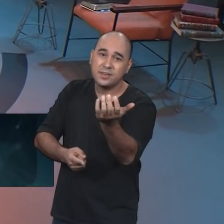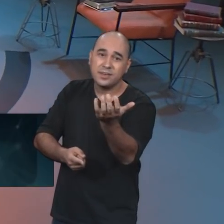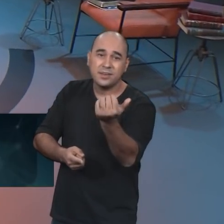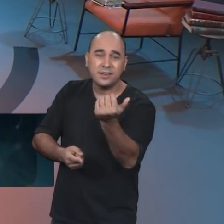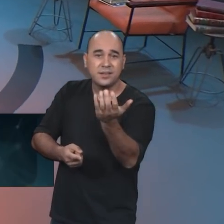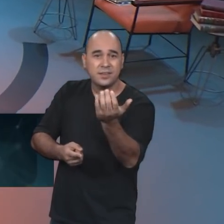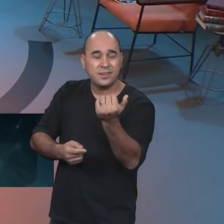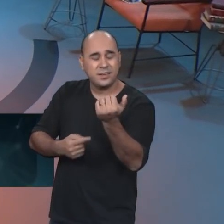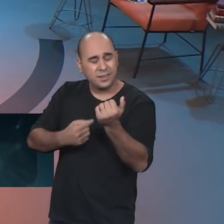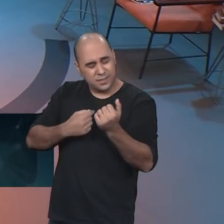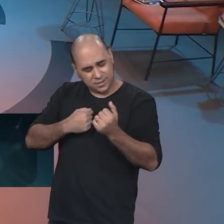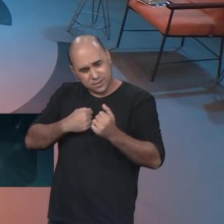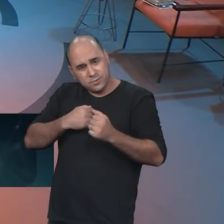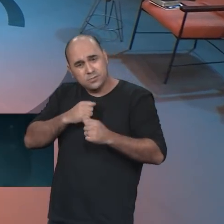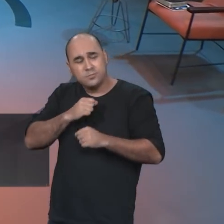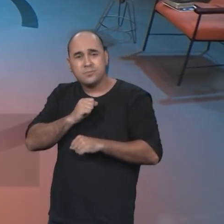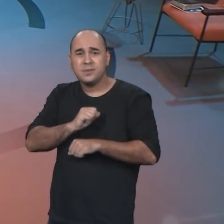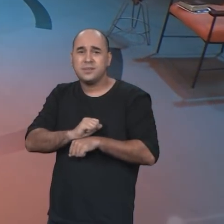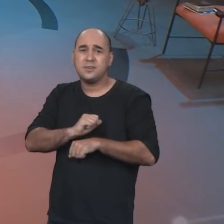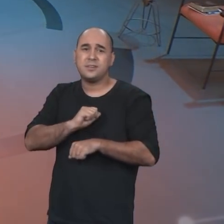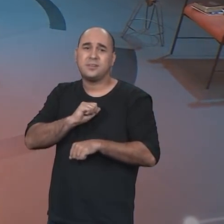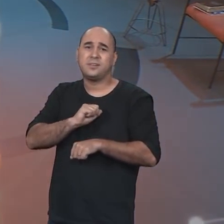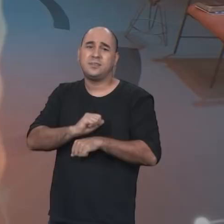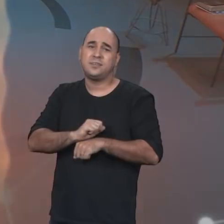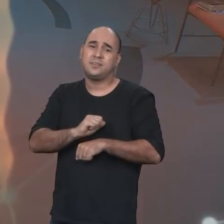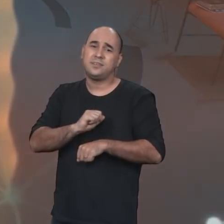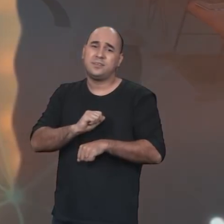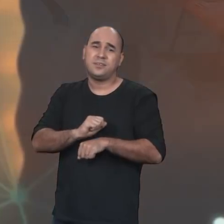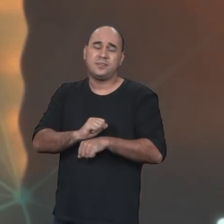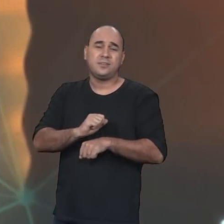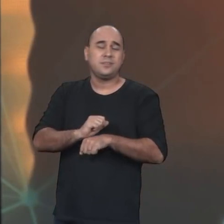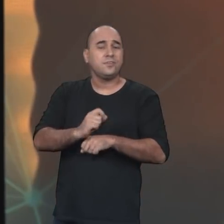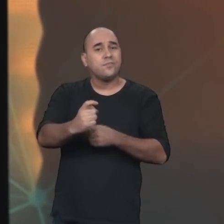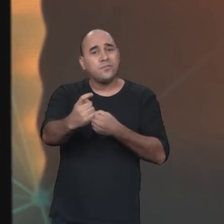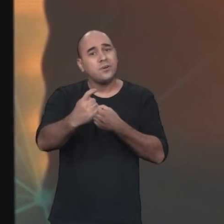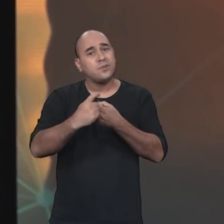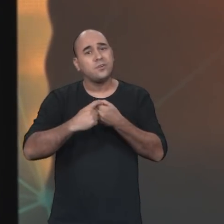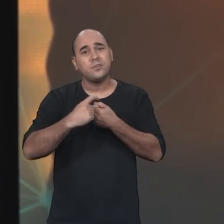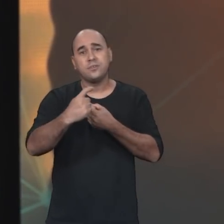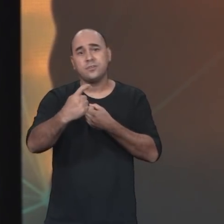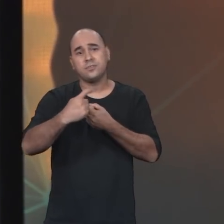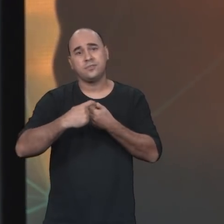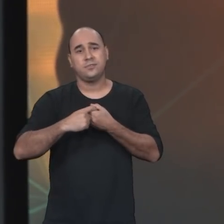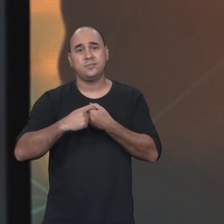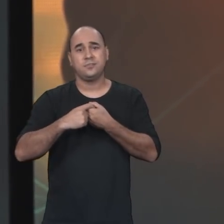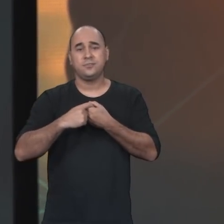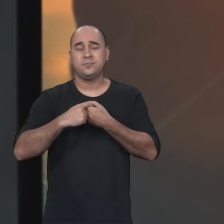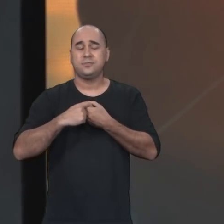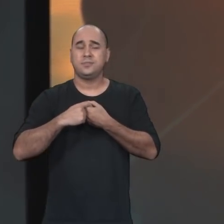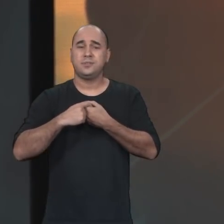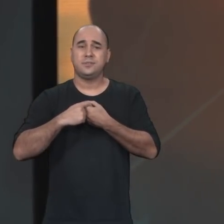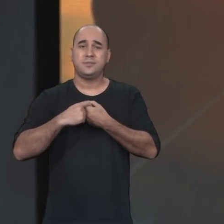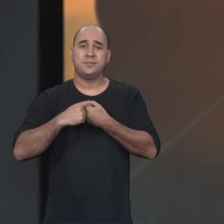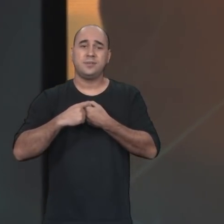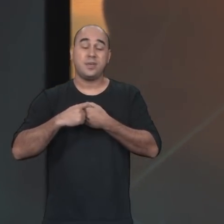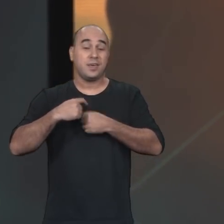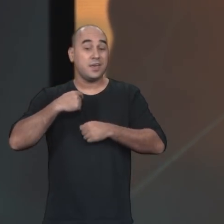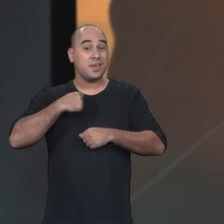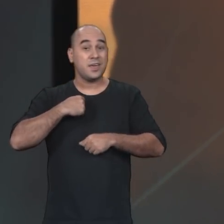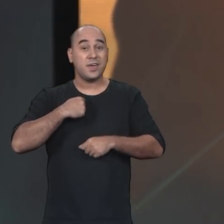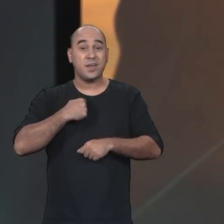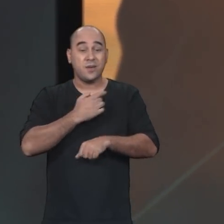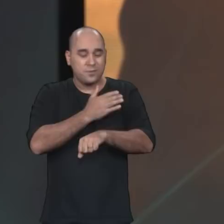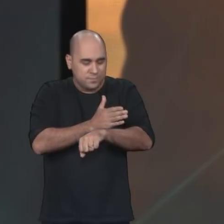Volta agora para mim, todo tempo